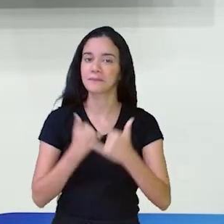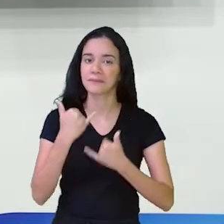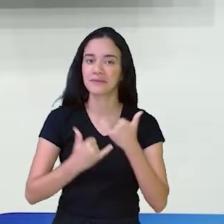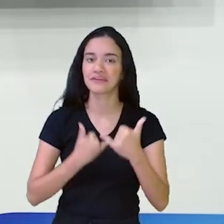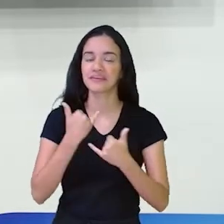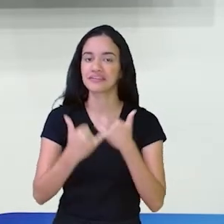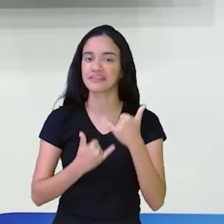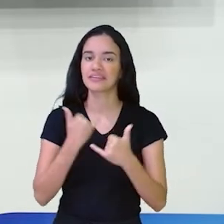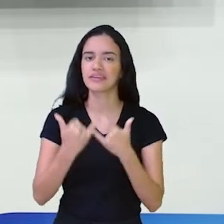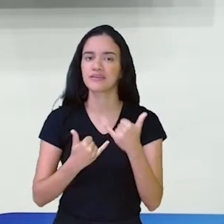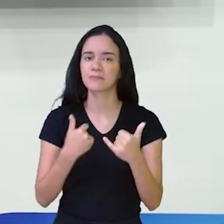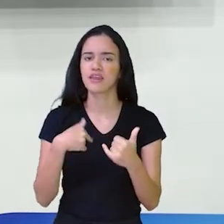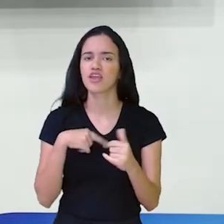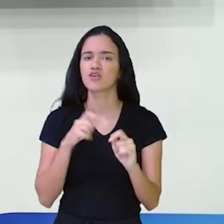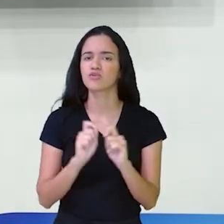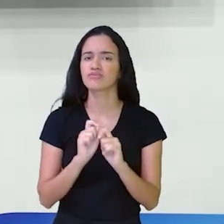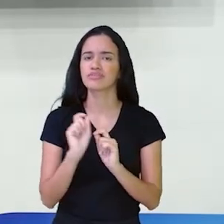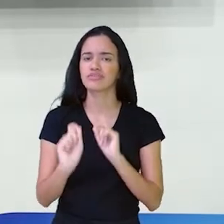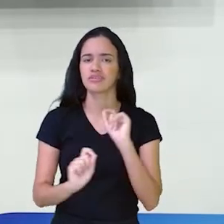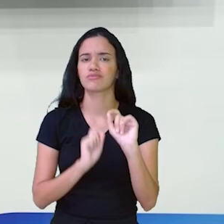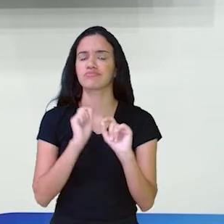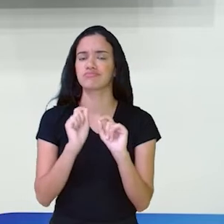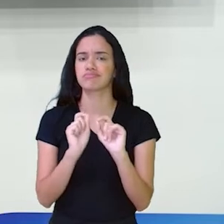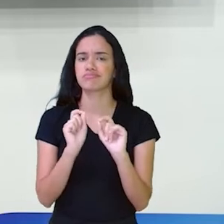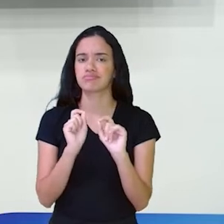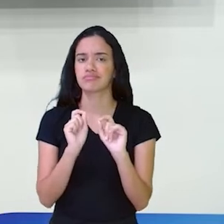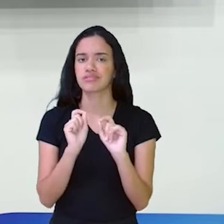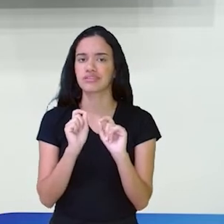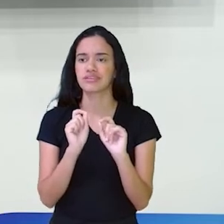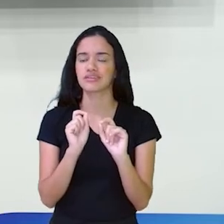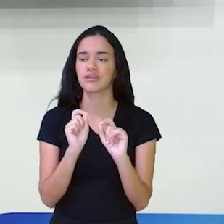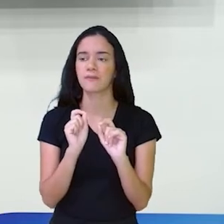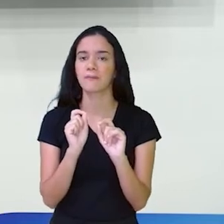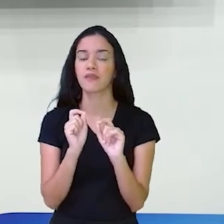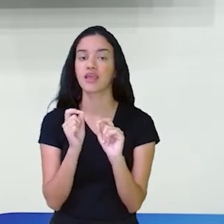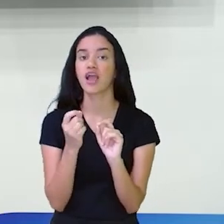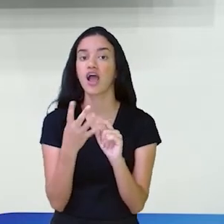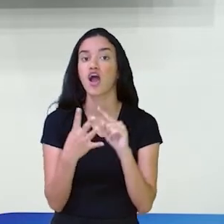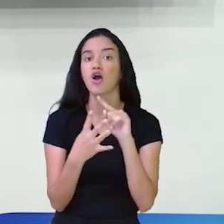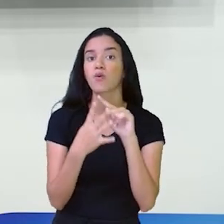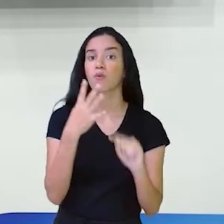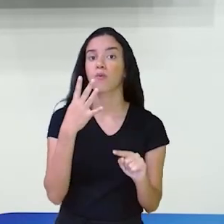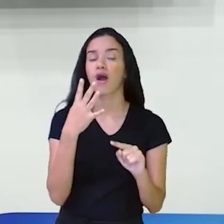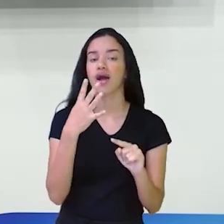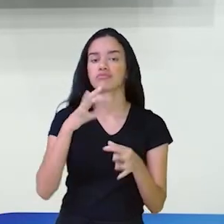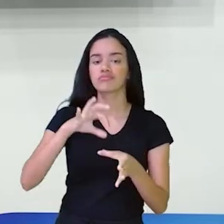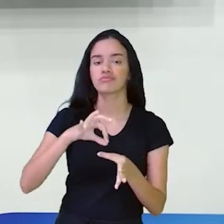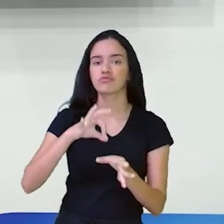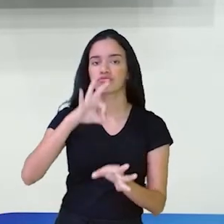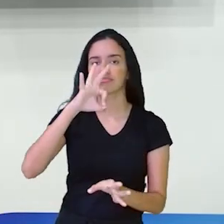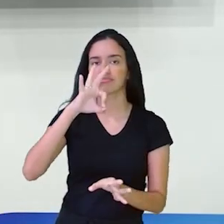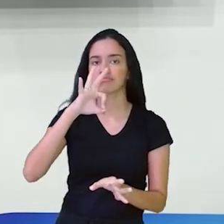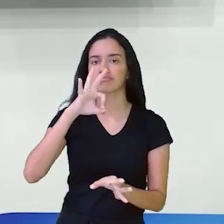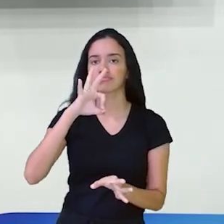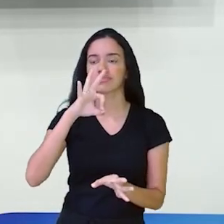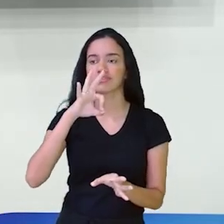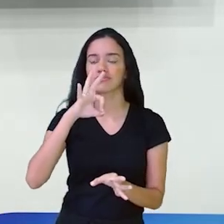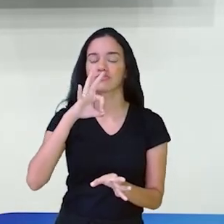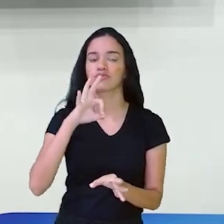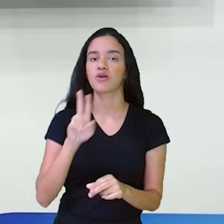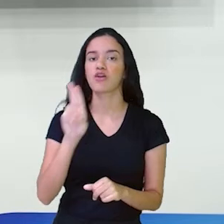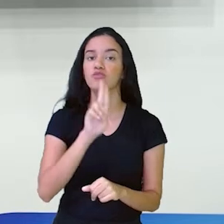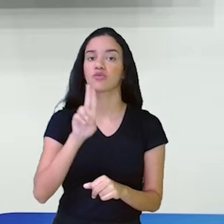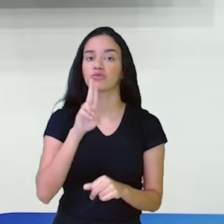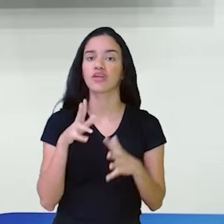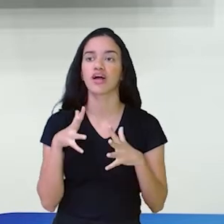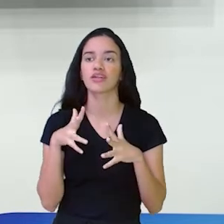Então, o que é que eu vou fazer? Já que eu peguei 4 canudos e 4 tintas, então eu vou usar todos eles.